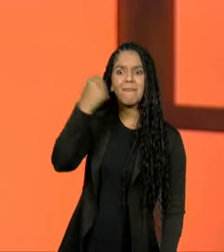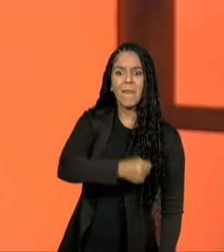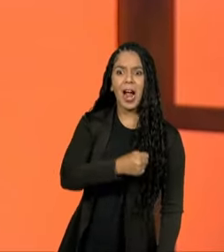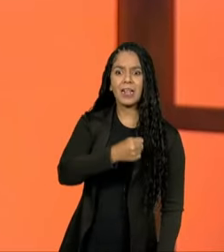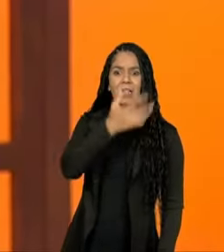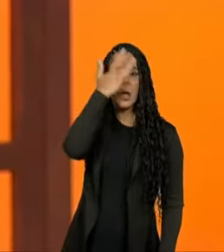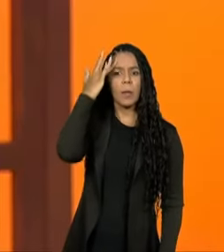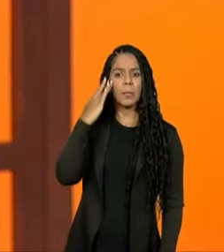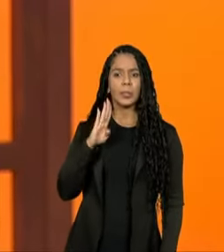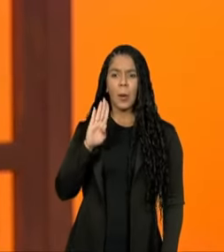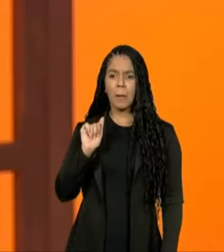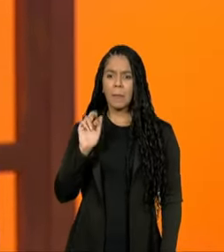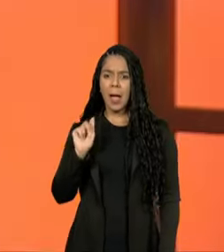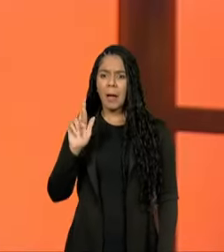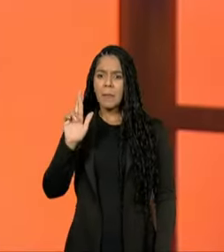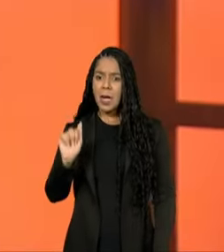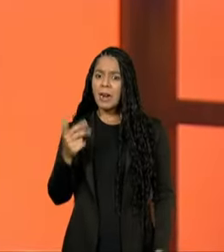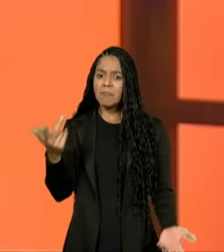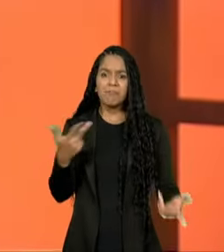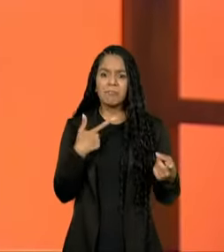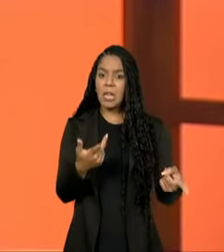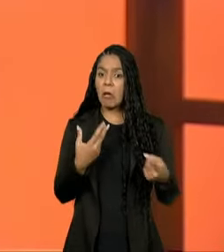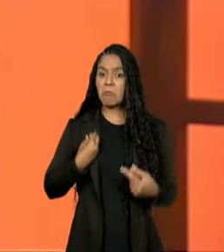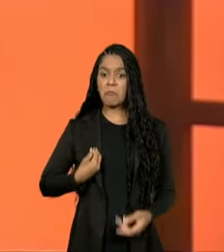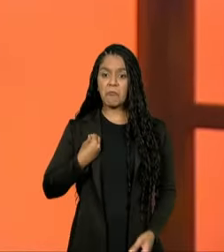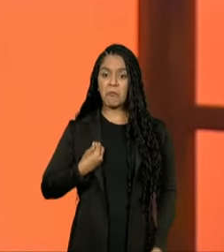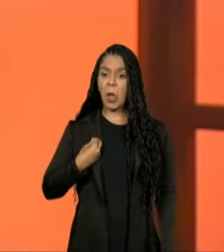como foi, e está aí vivendo normal,